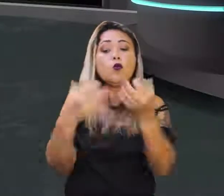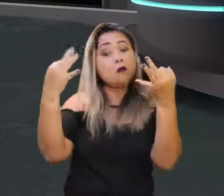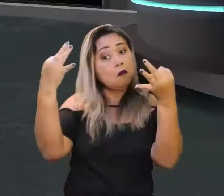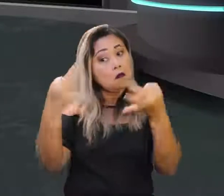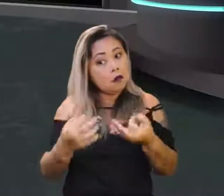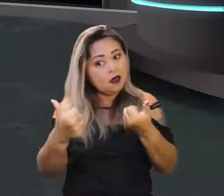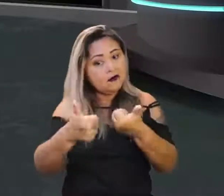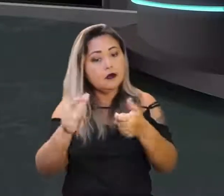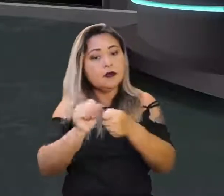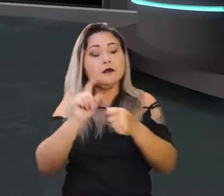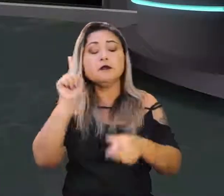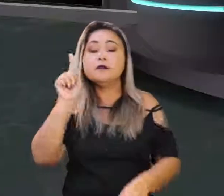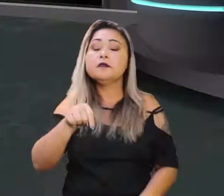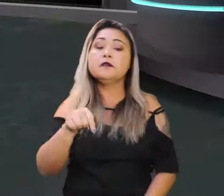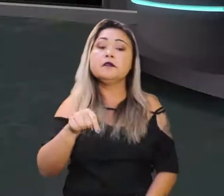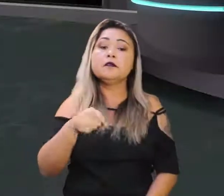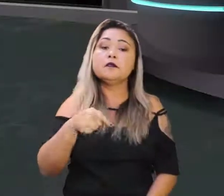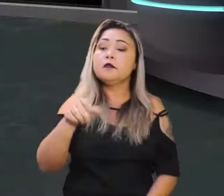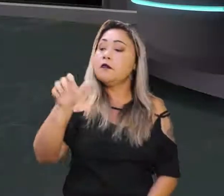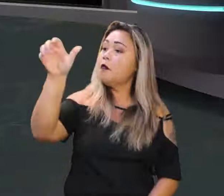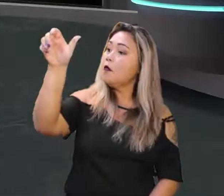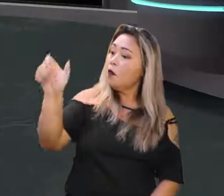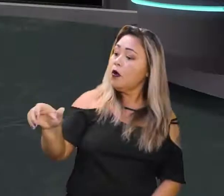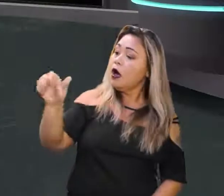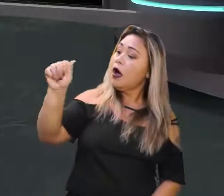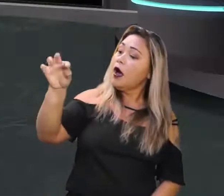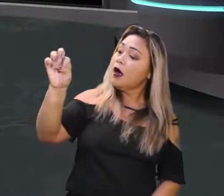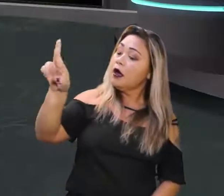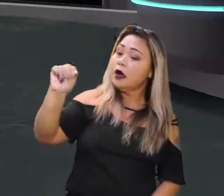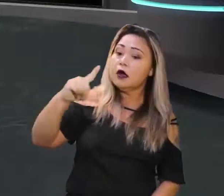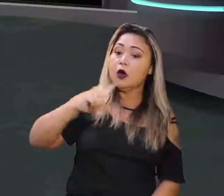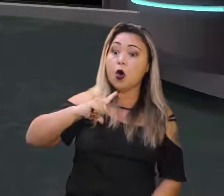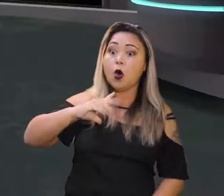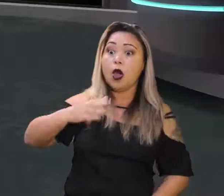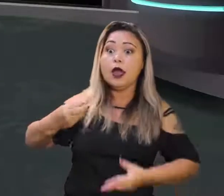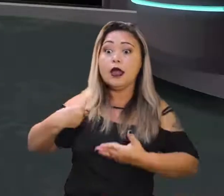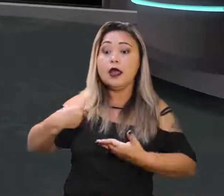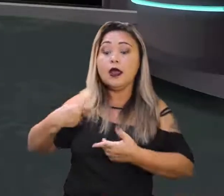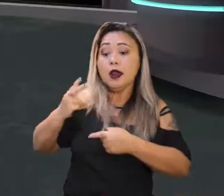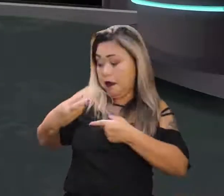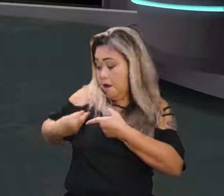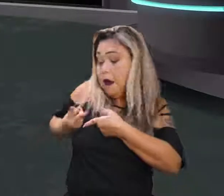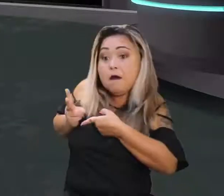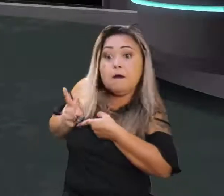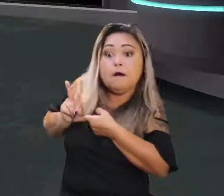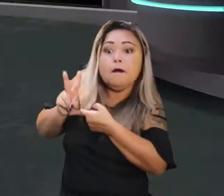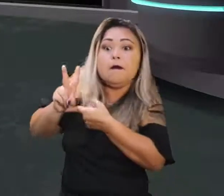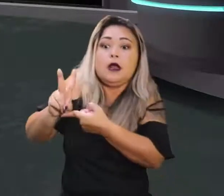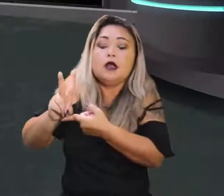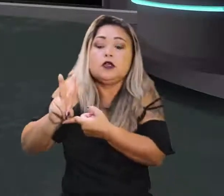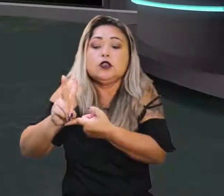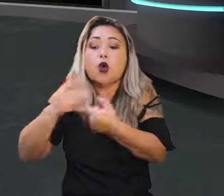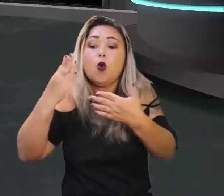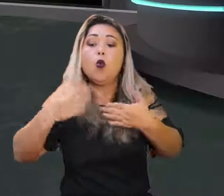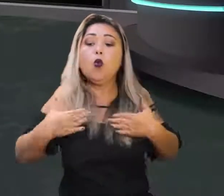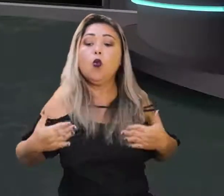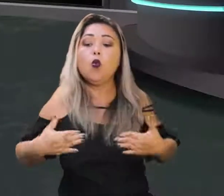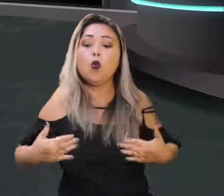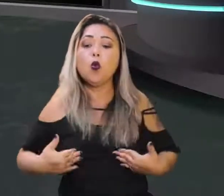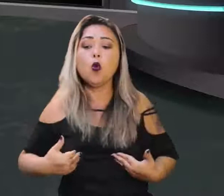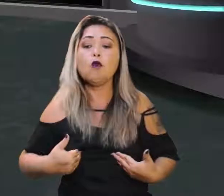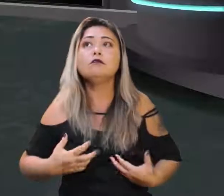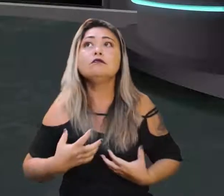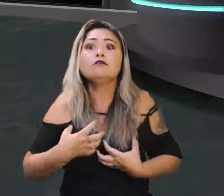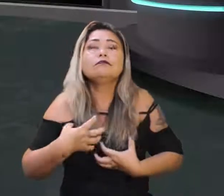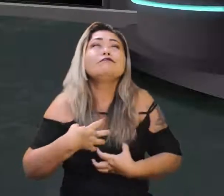Perfeito, professora. O ator, ele empresta o seu corpo para aquelas emoções. Nós vamos entender isso ao longo